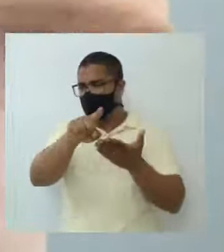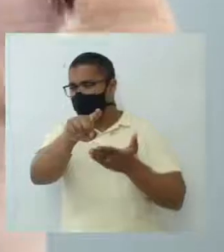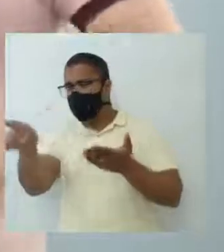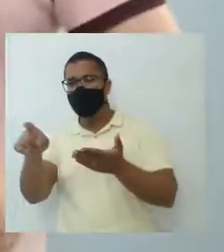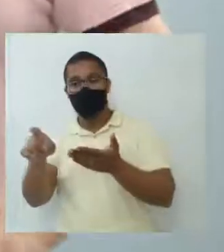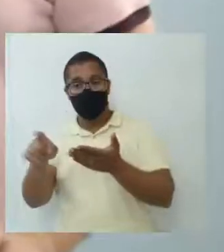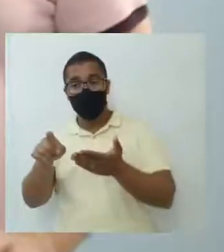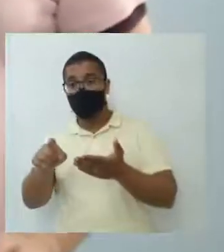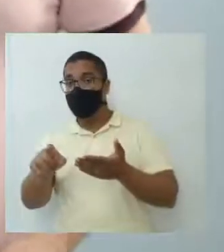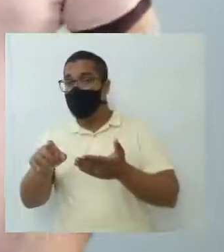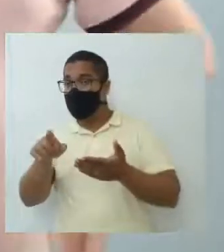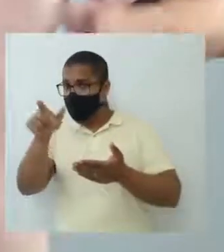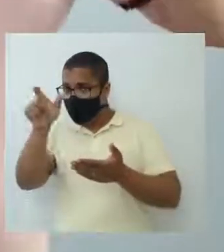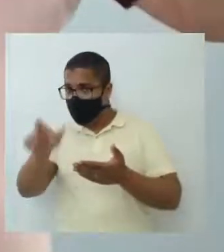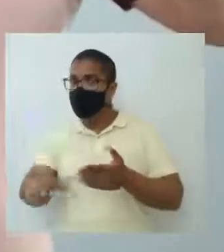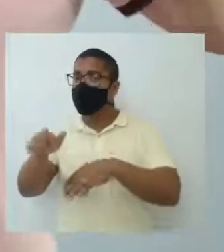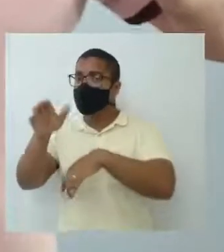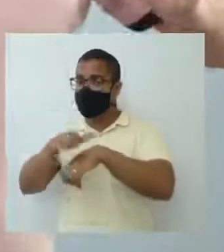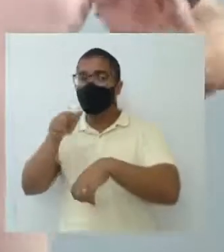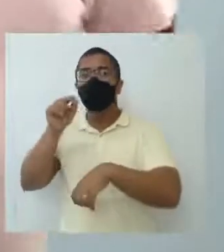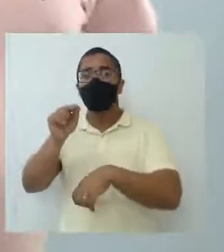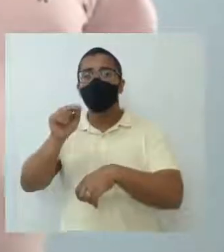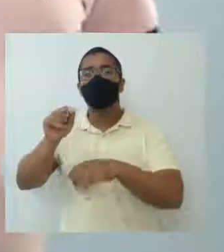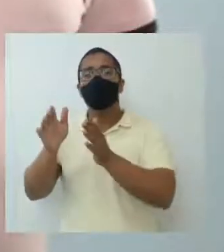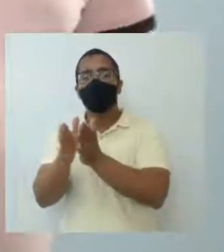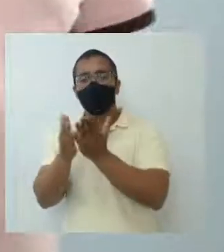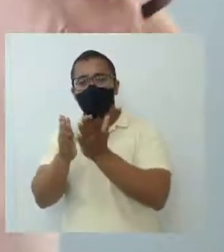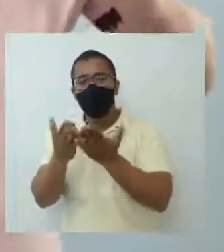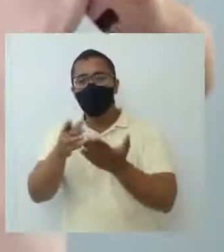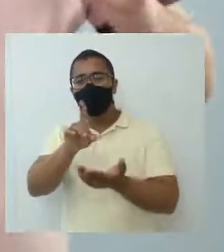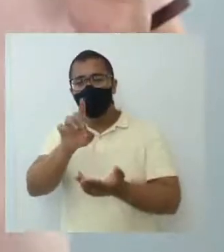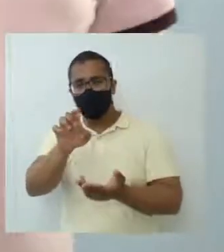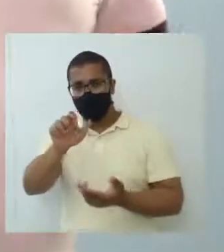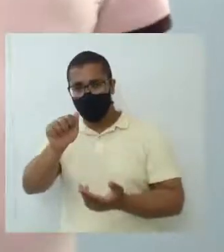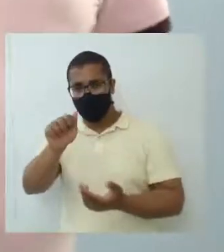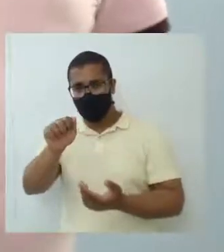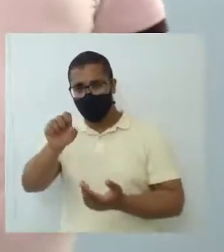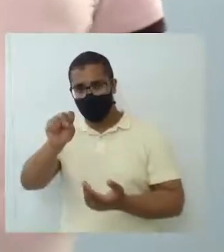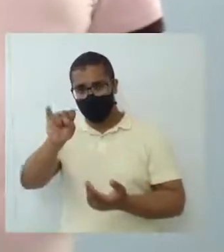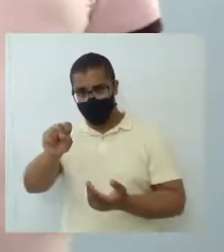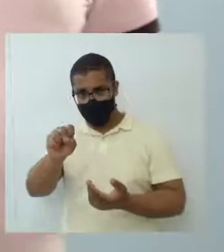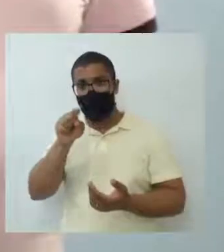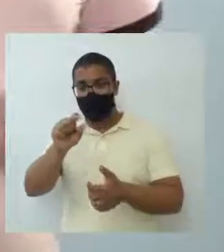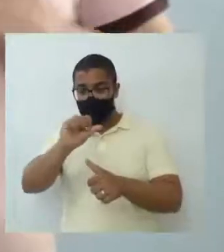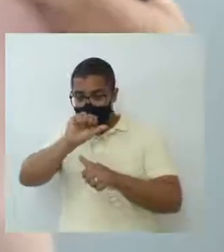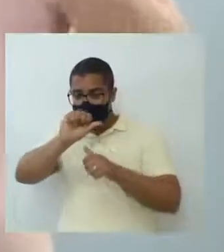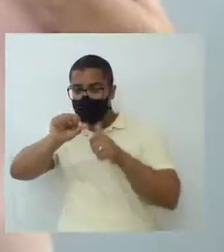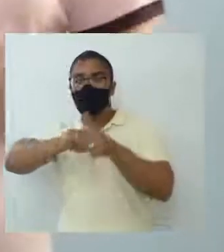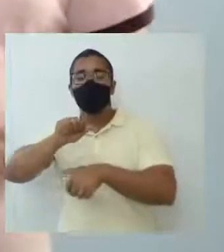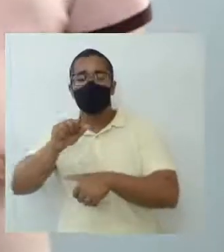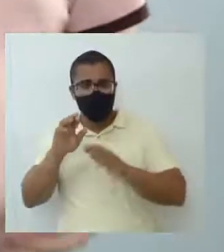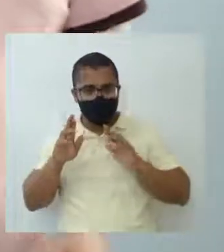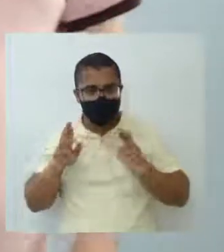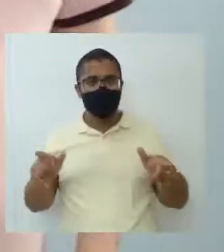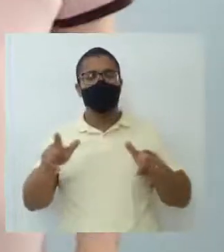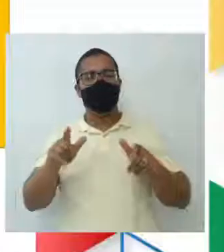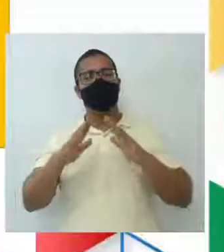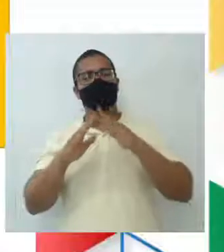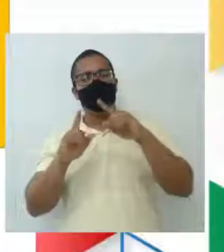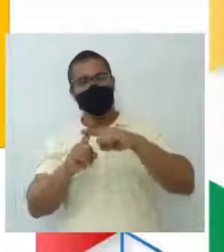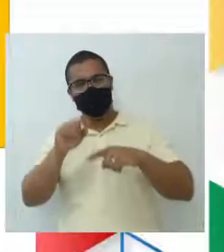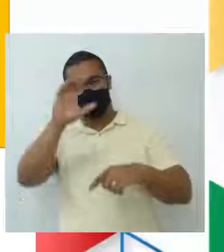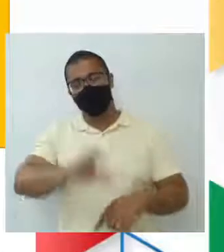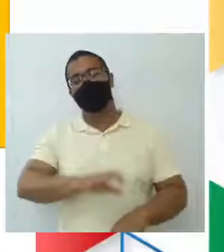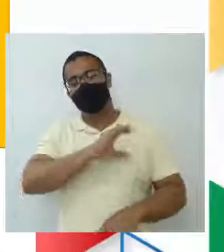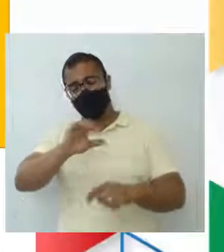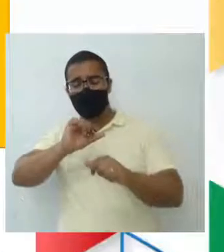o pobrezinho de Assis, e ele renova a Igreja Católica, o seu modo de ser. Aí